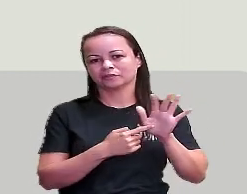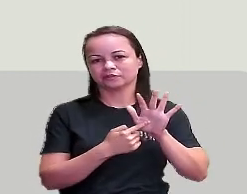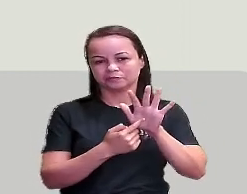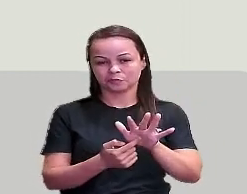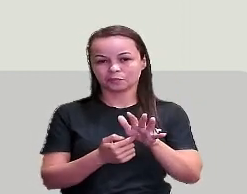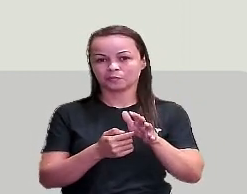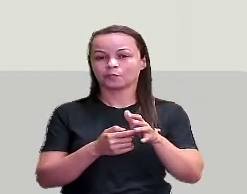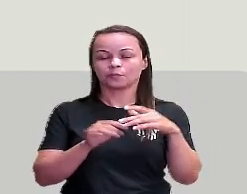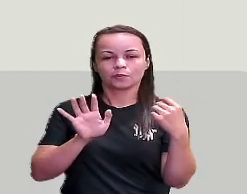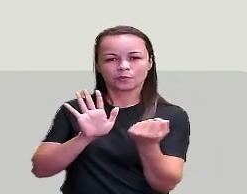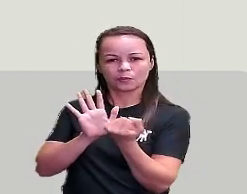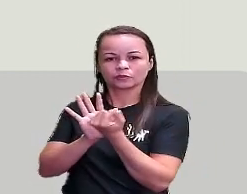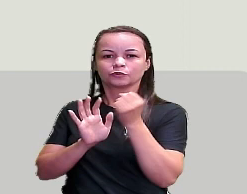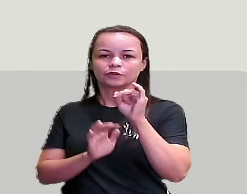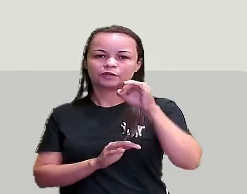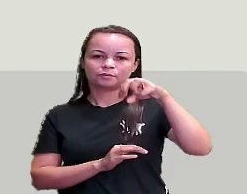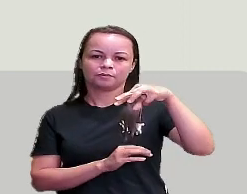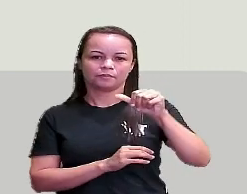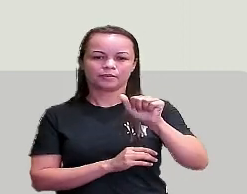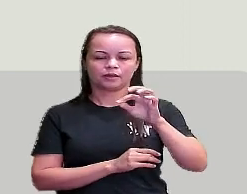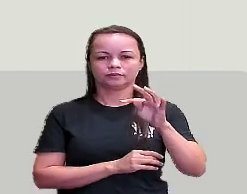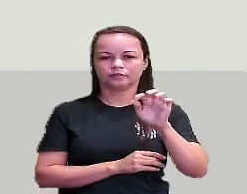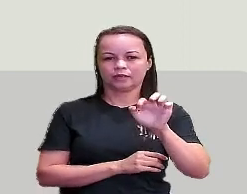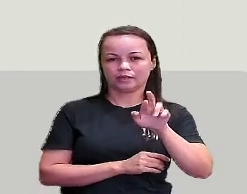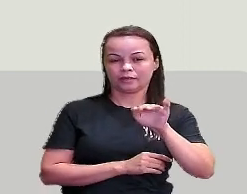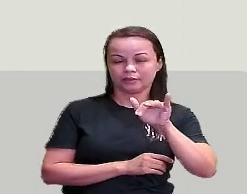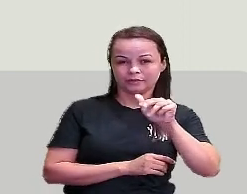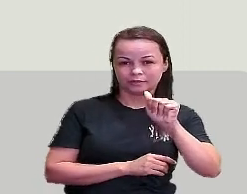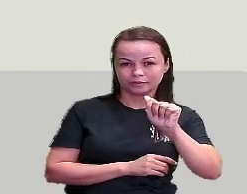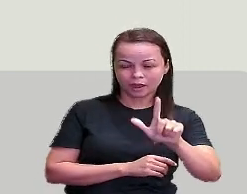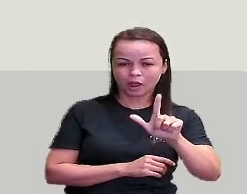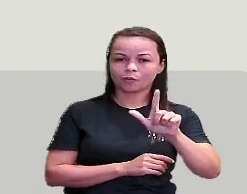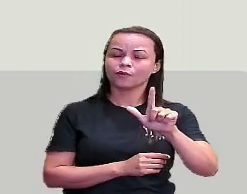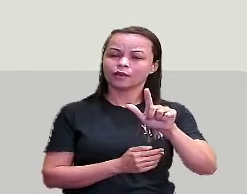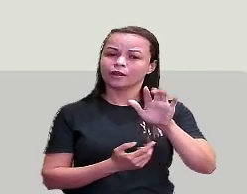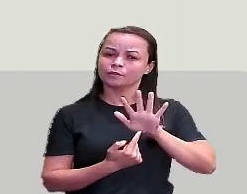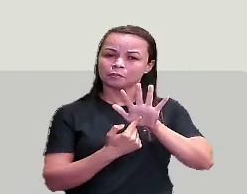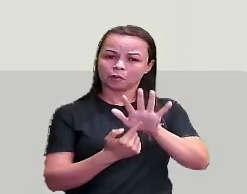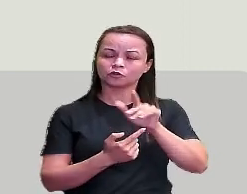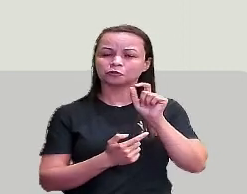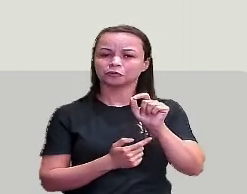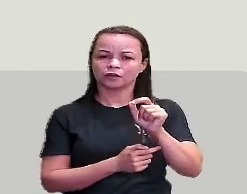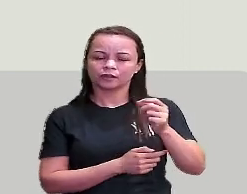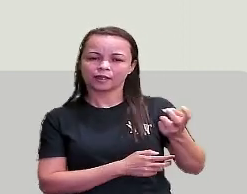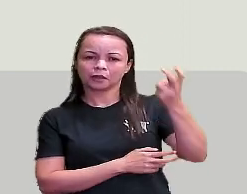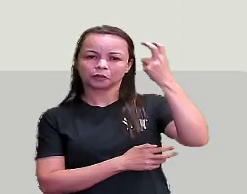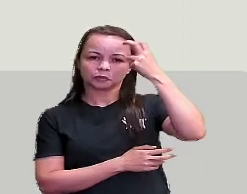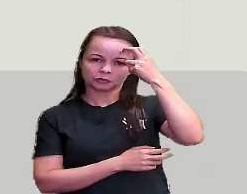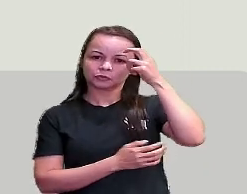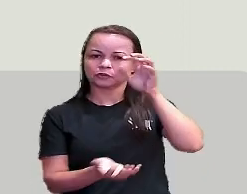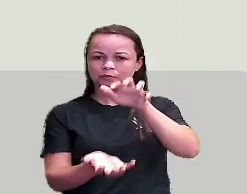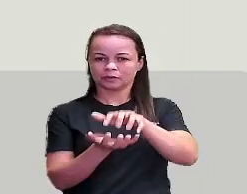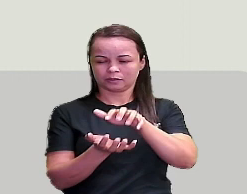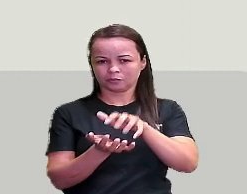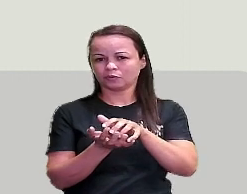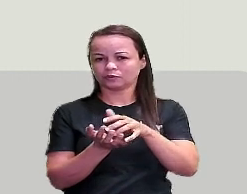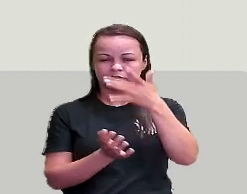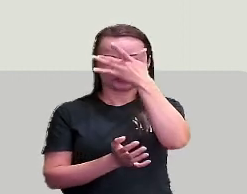si só é um patrimônio material. Ele traz a cultura pernambucana, a cultura dos festejos carnavalescos.